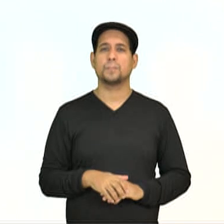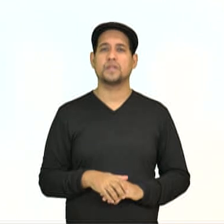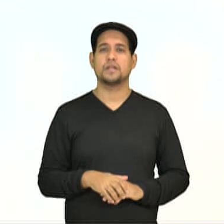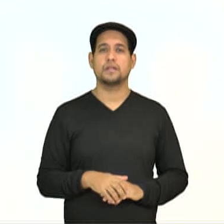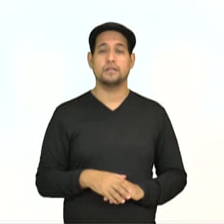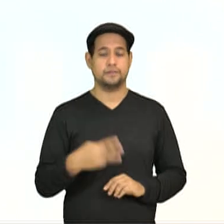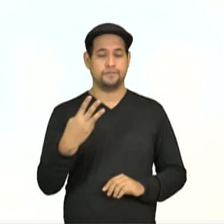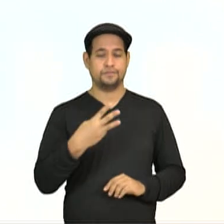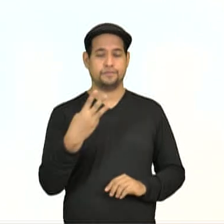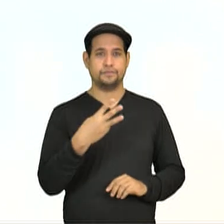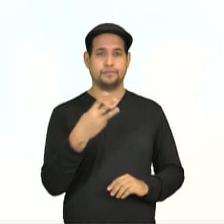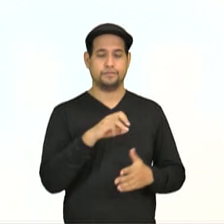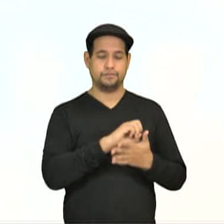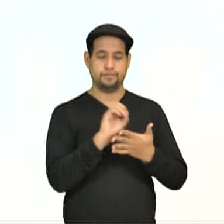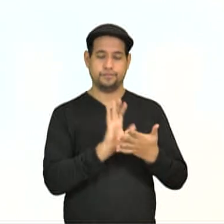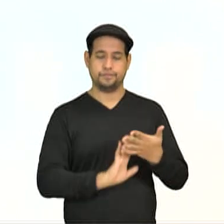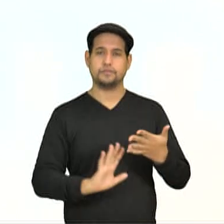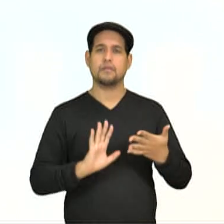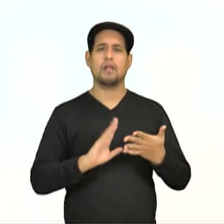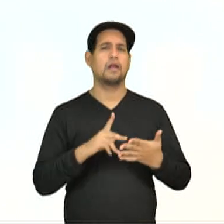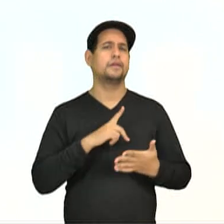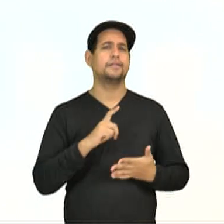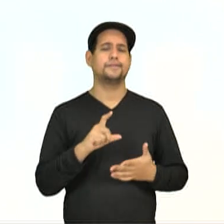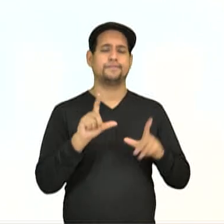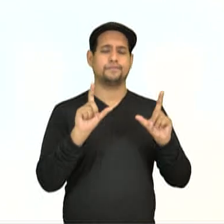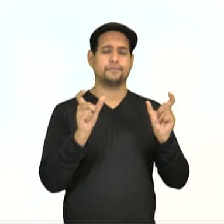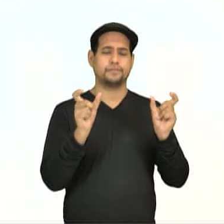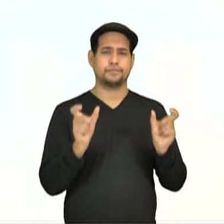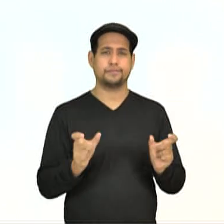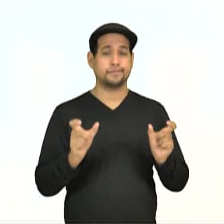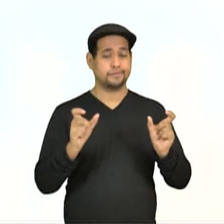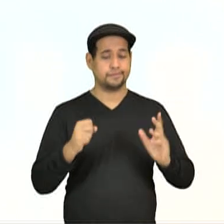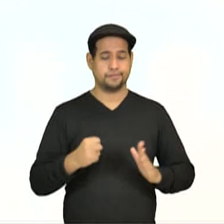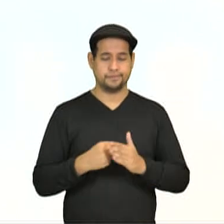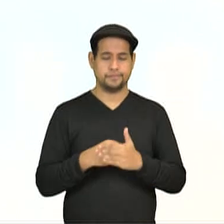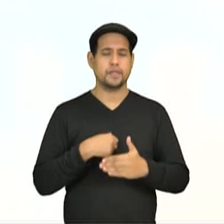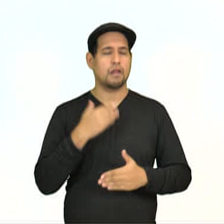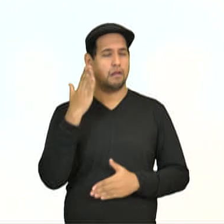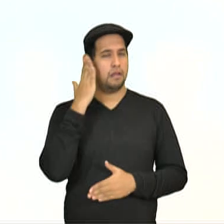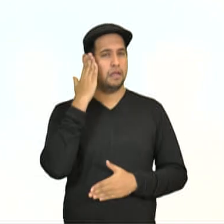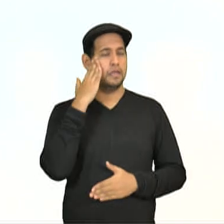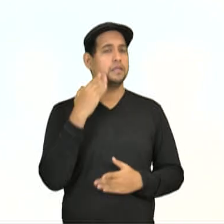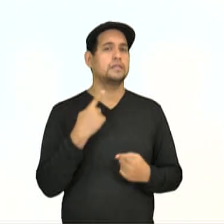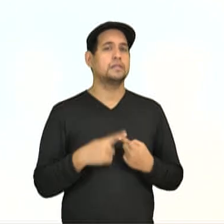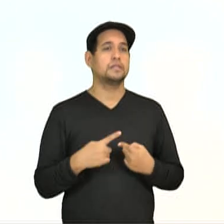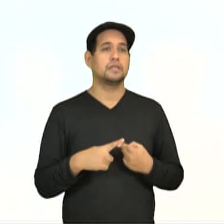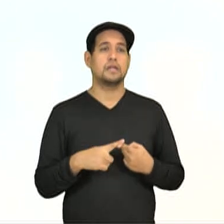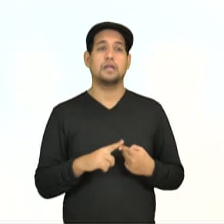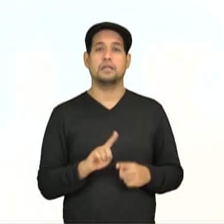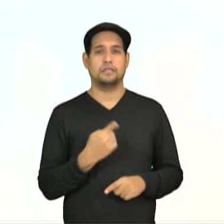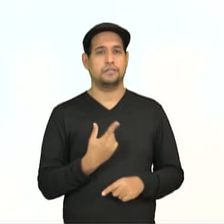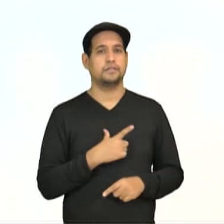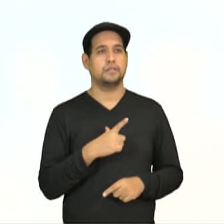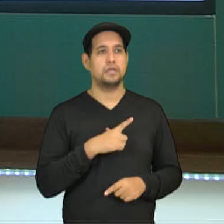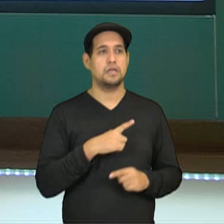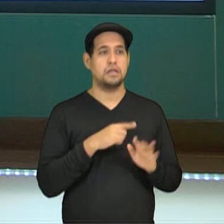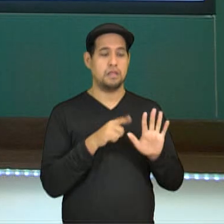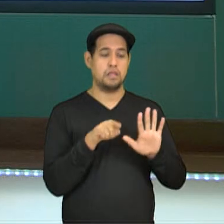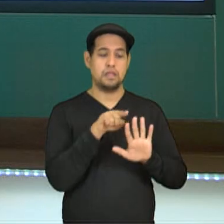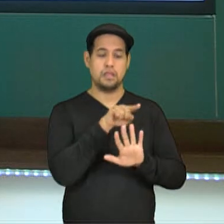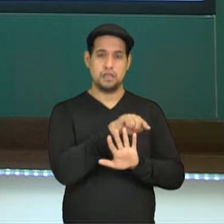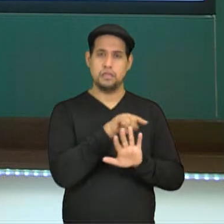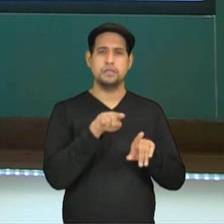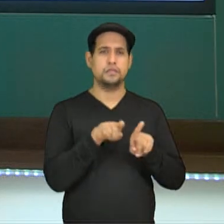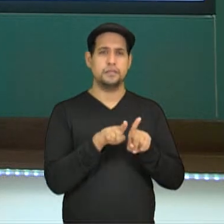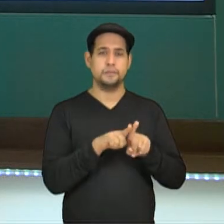Terceira atividade. Temos aqui um fragmento que foi omitido, eu sei disso porque temos a indicação aqui do colchetes